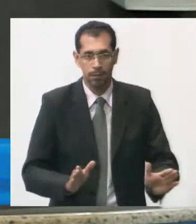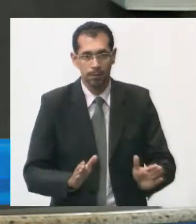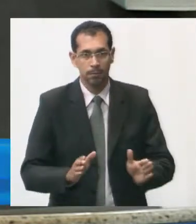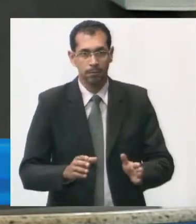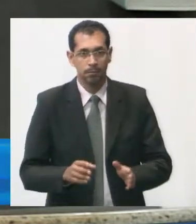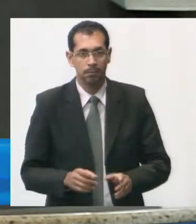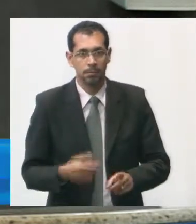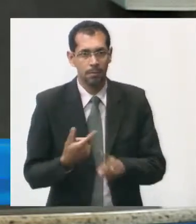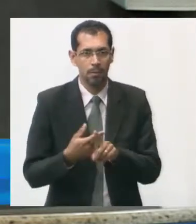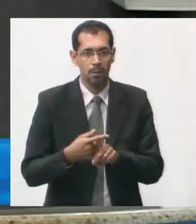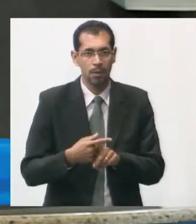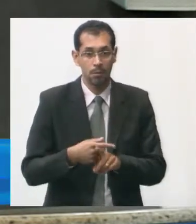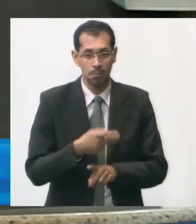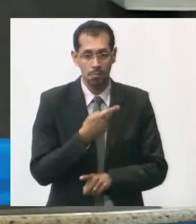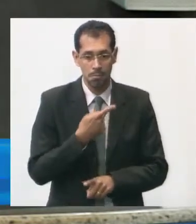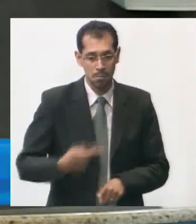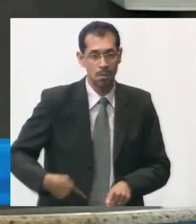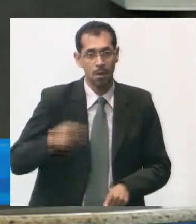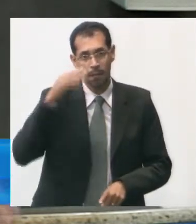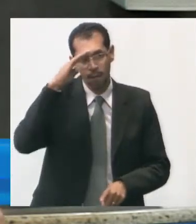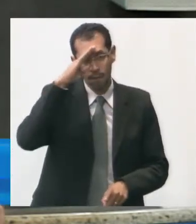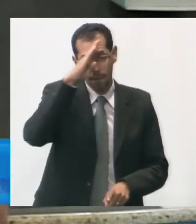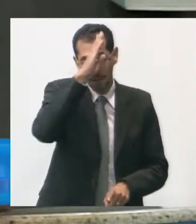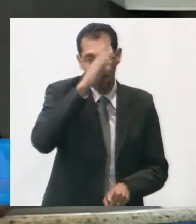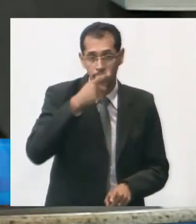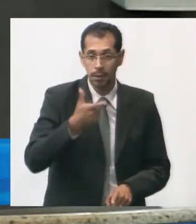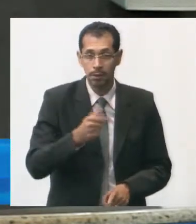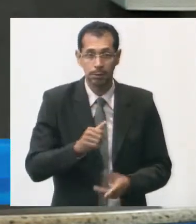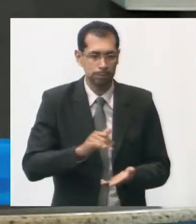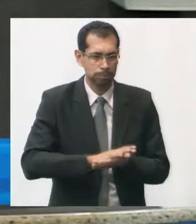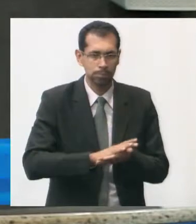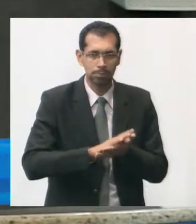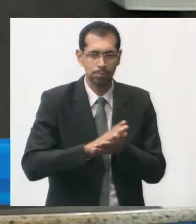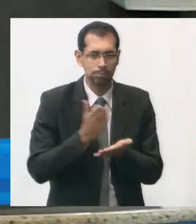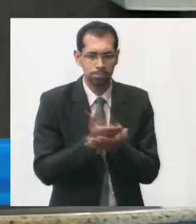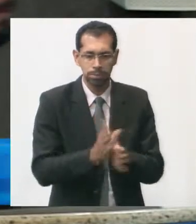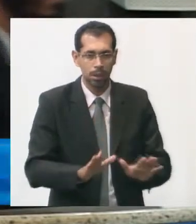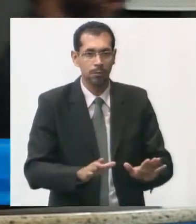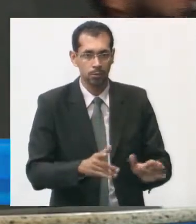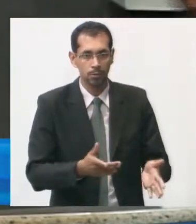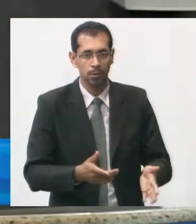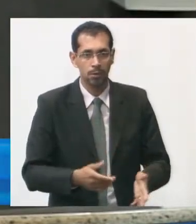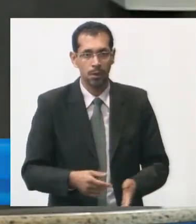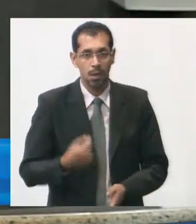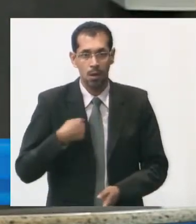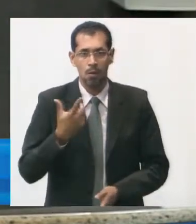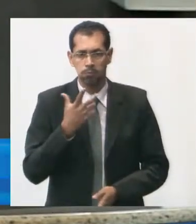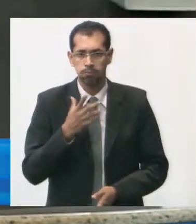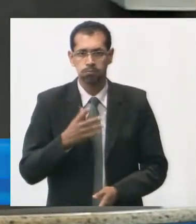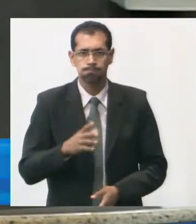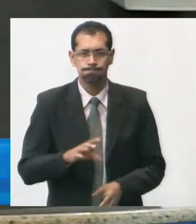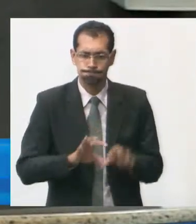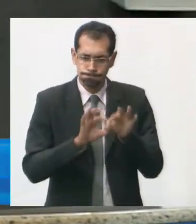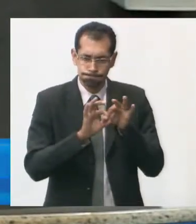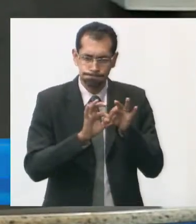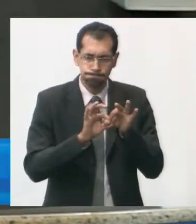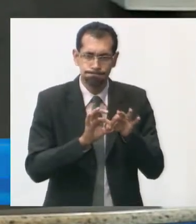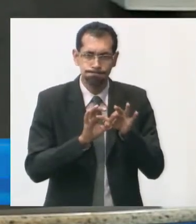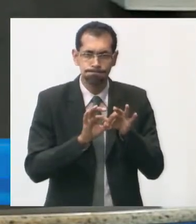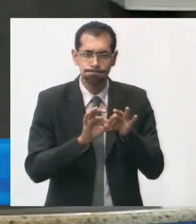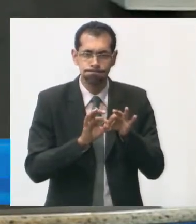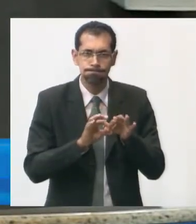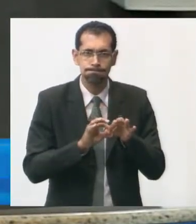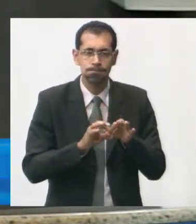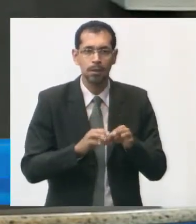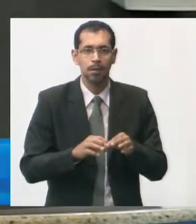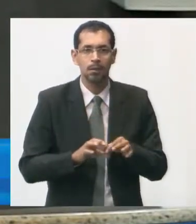vereador, o senhor é contra? Não, sou totalmente a favor. Sou totalmente a favor da fiscalização, mas a fiscalização tem que ter publicidade, ela tem que estar às claras,